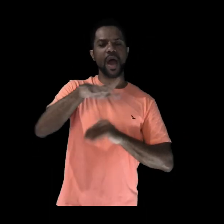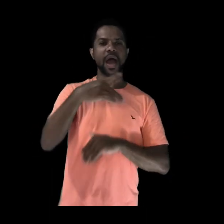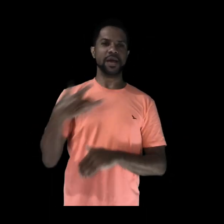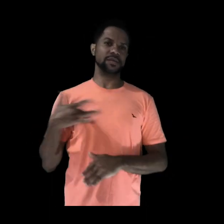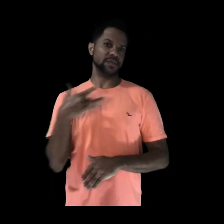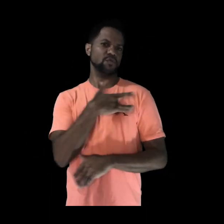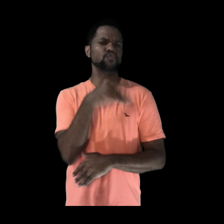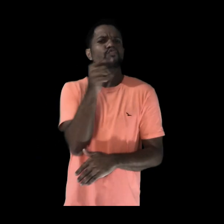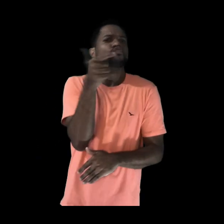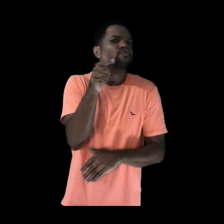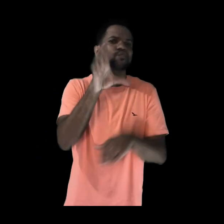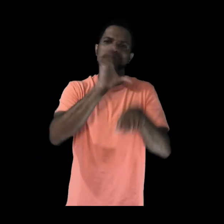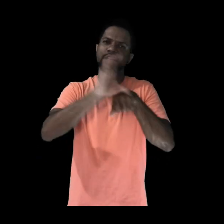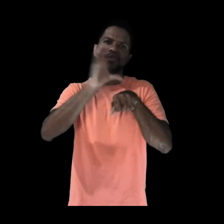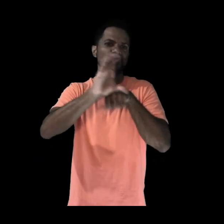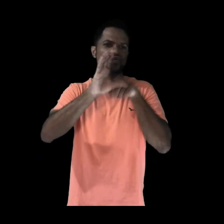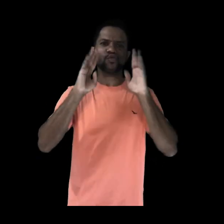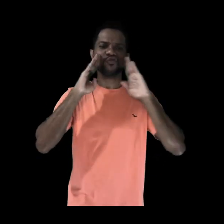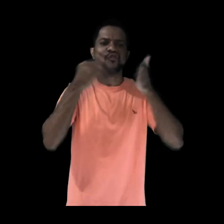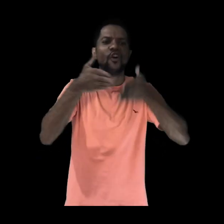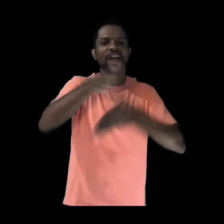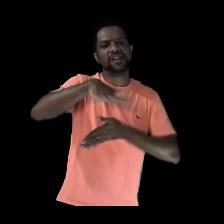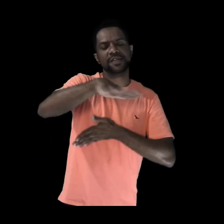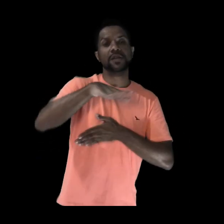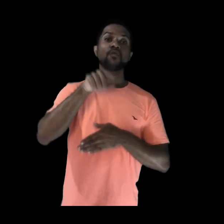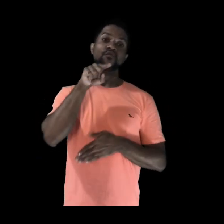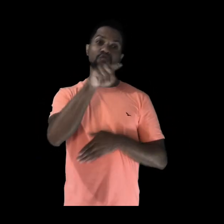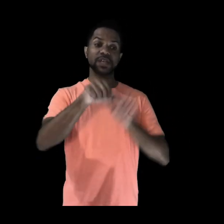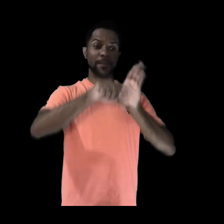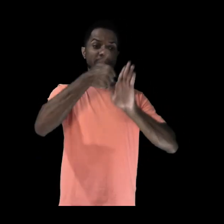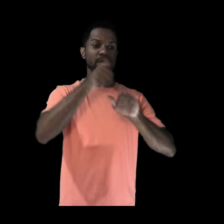saúde. Vocês não vão achar. Não existe oferta desse tipo